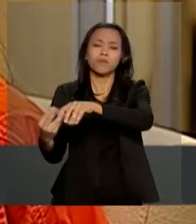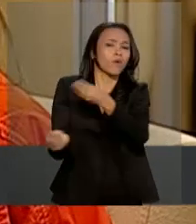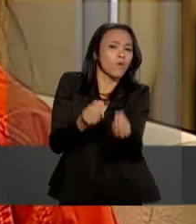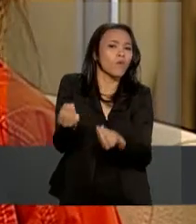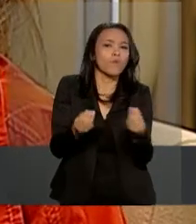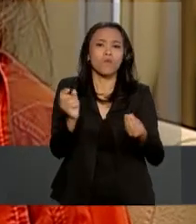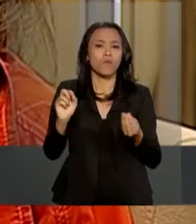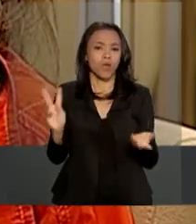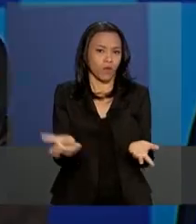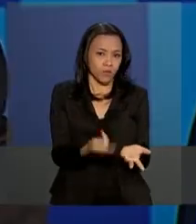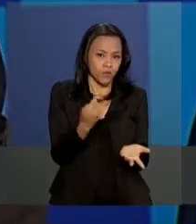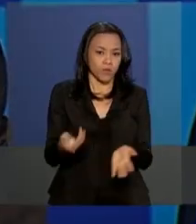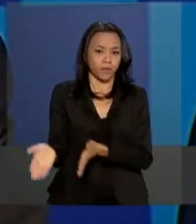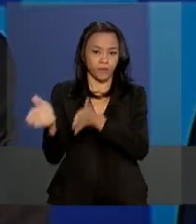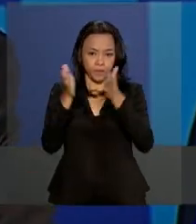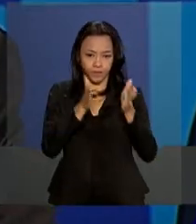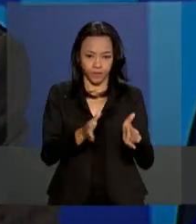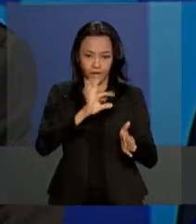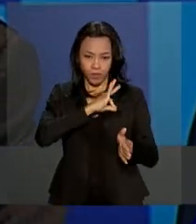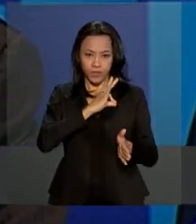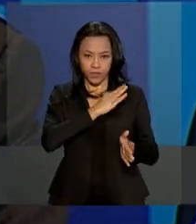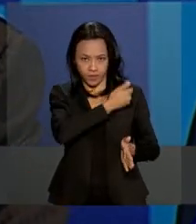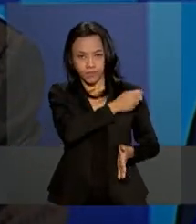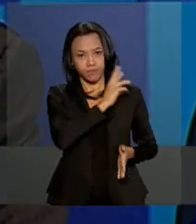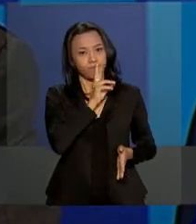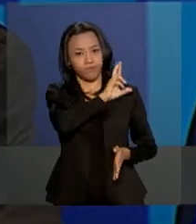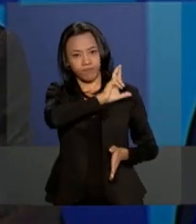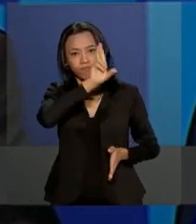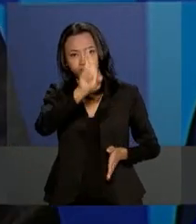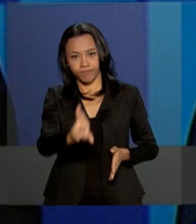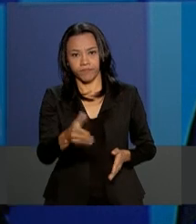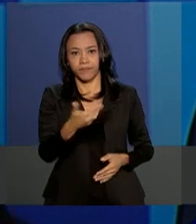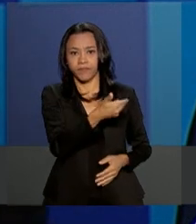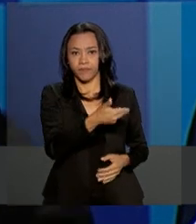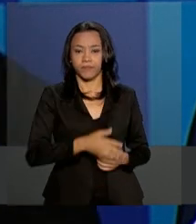doutor dênis da polícia responde é